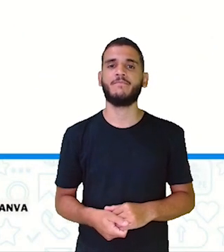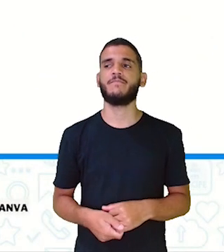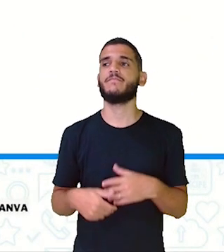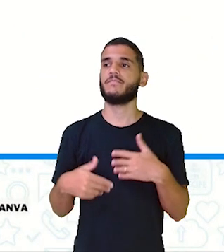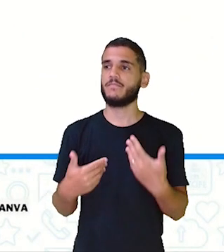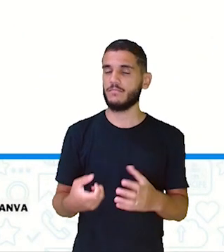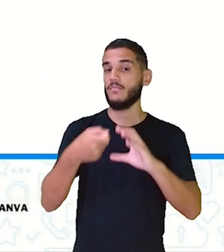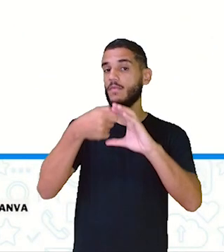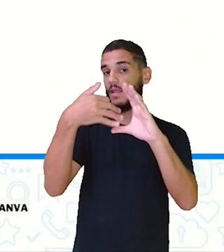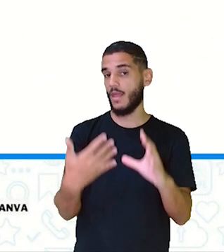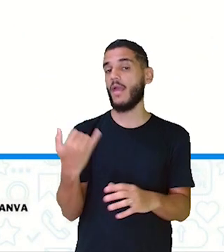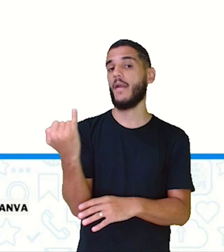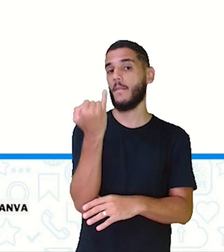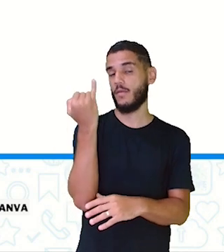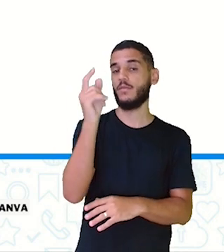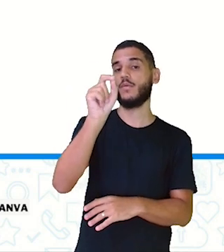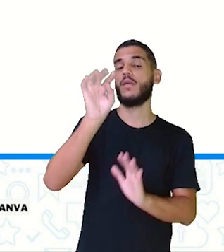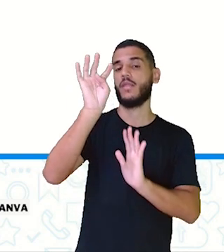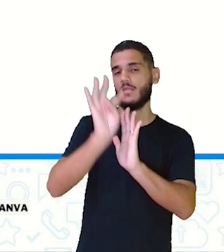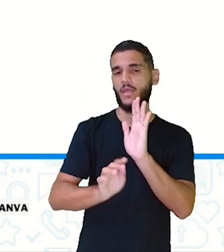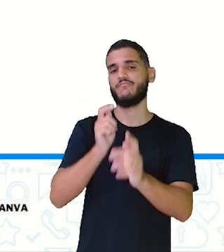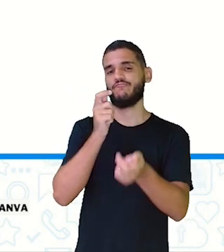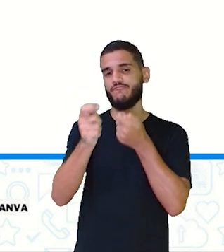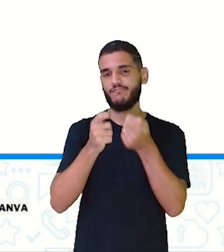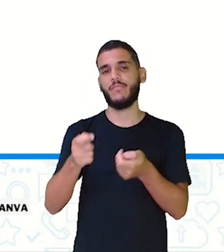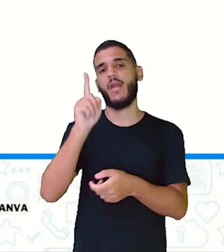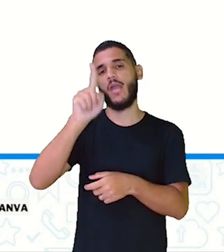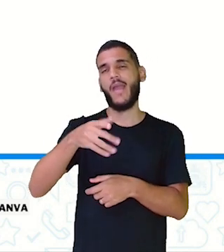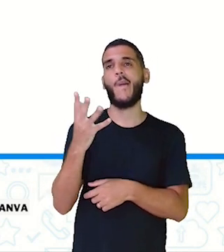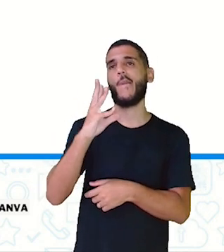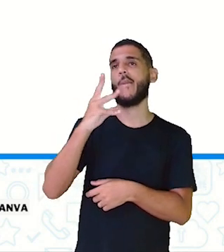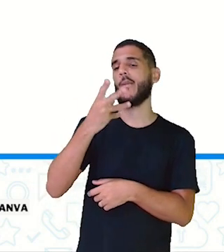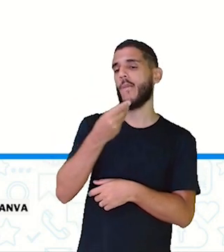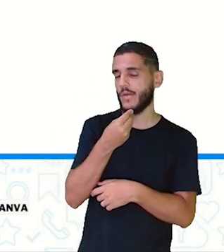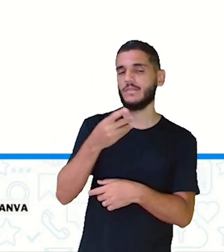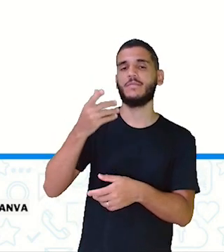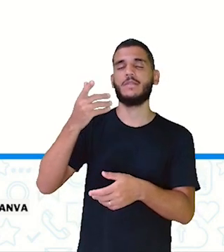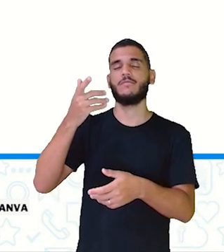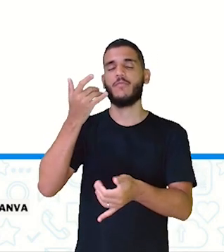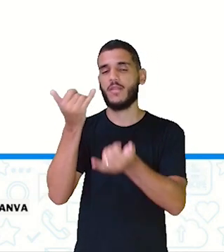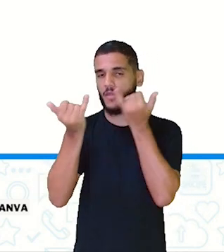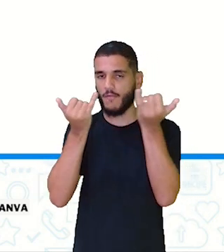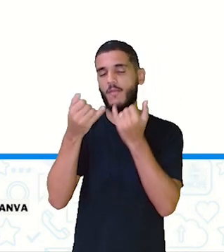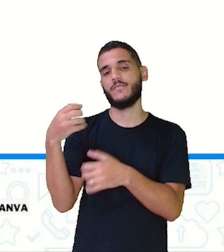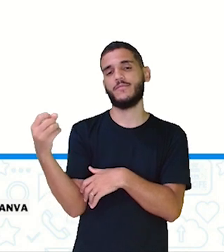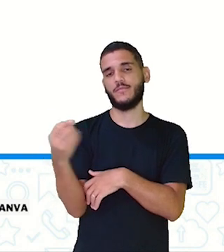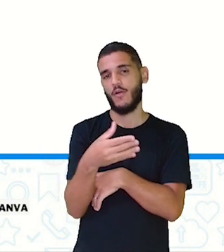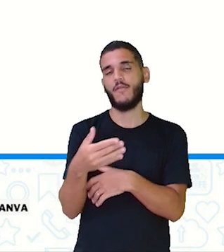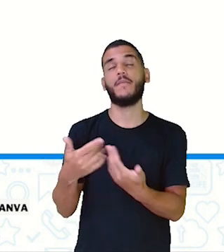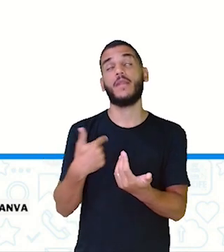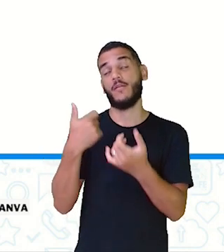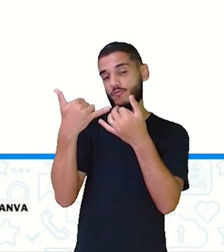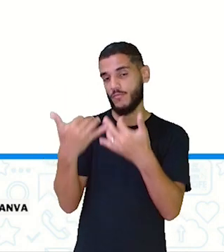Uma característica importante dos textos jornalísticos favorece o conhecimento de informações atuais. Aquilo